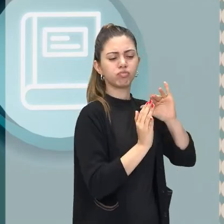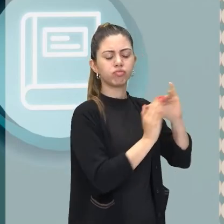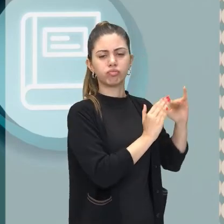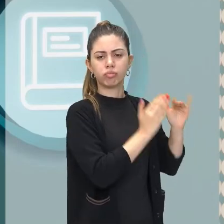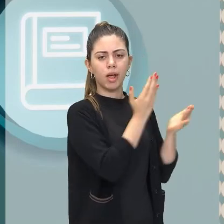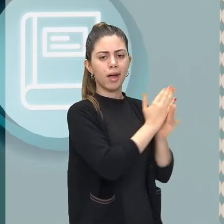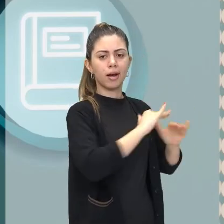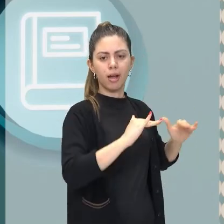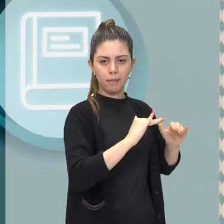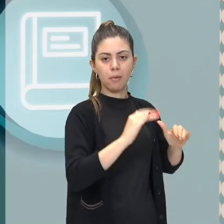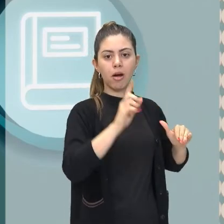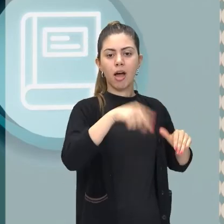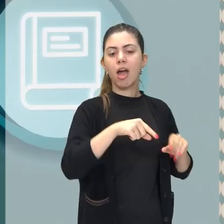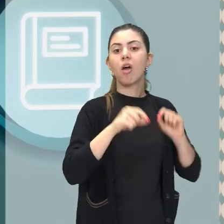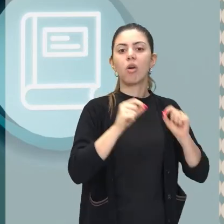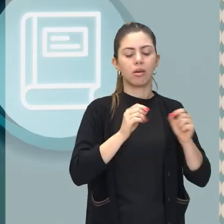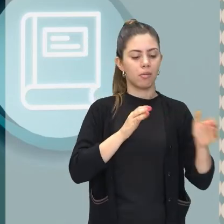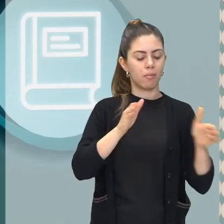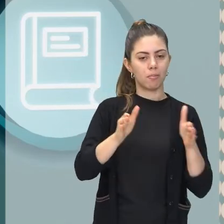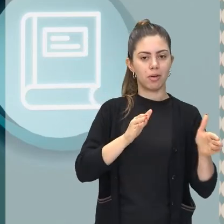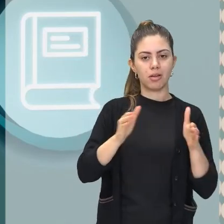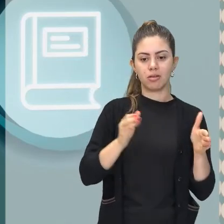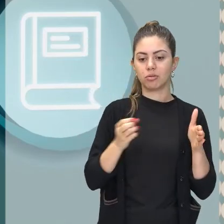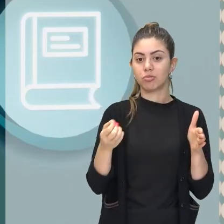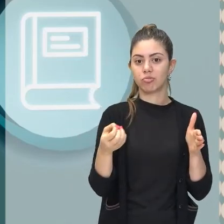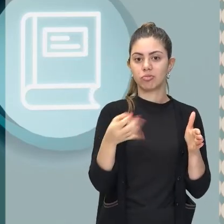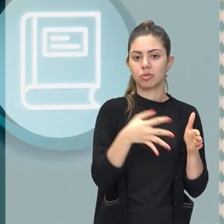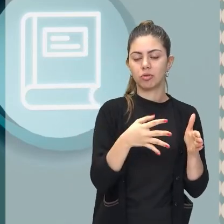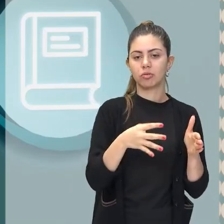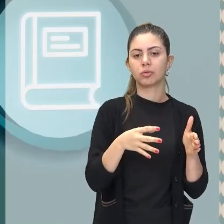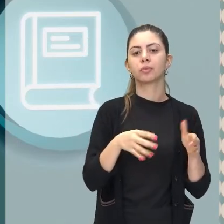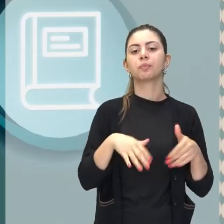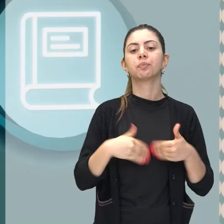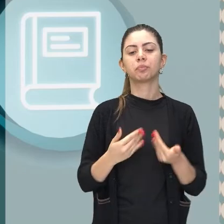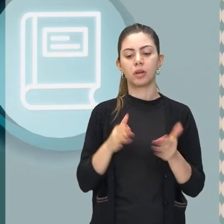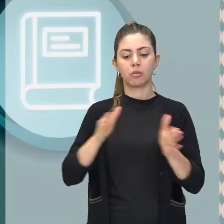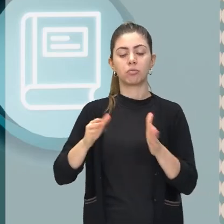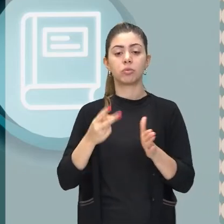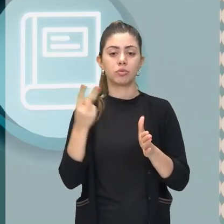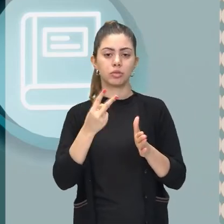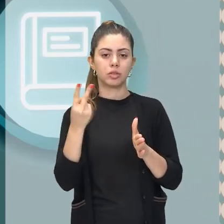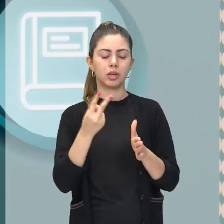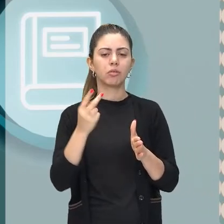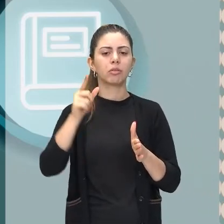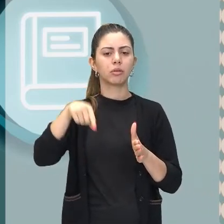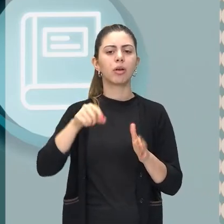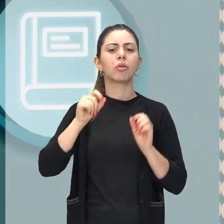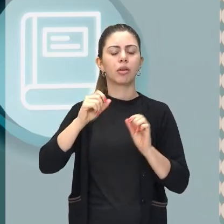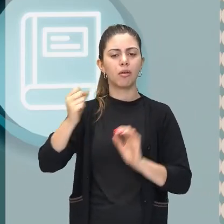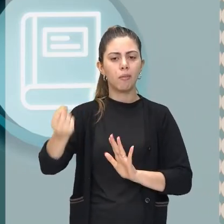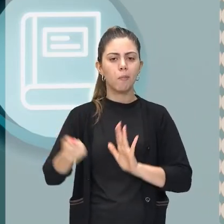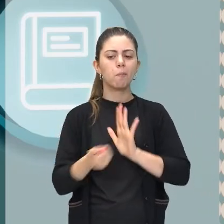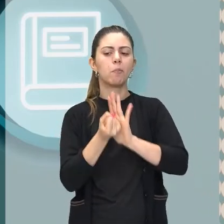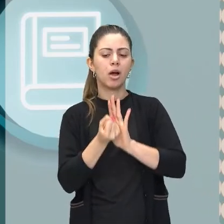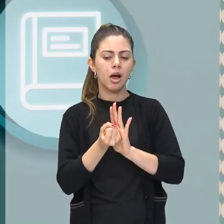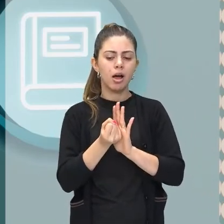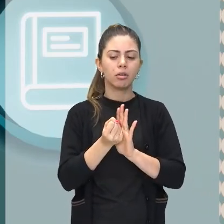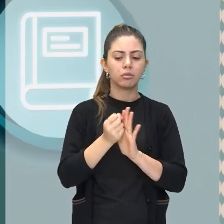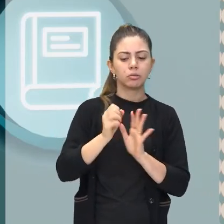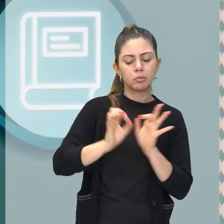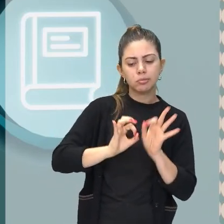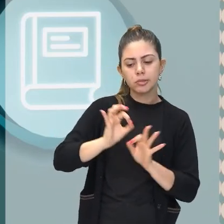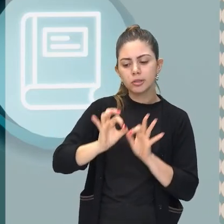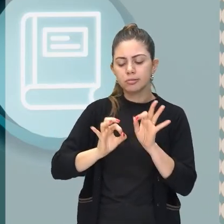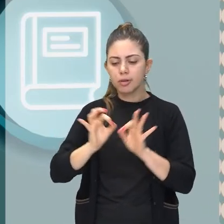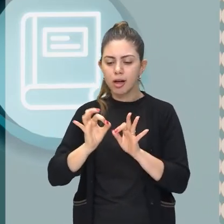fase de quê? De destruição. Depois a consolidação, vamos já montando, agora já